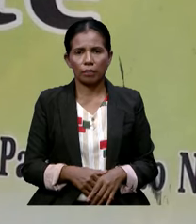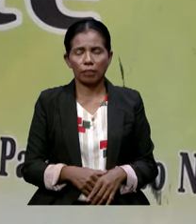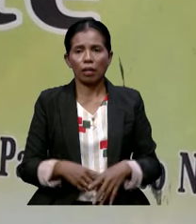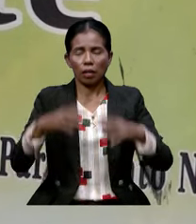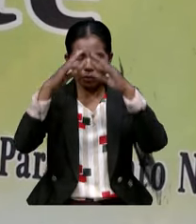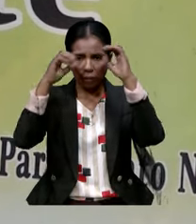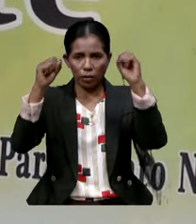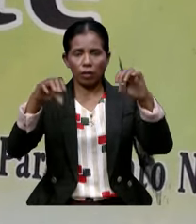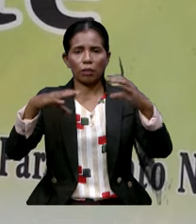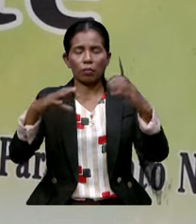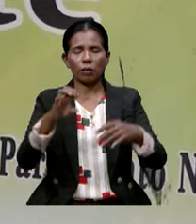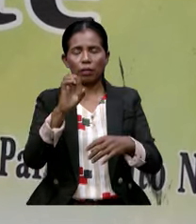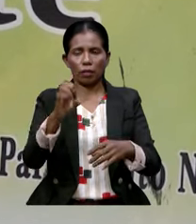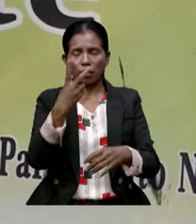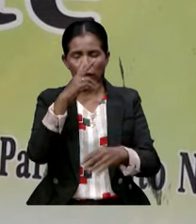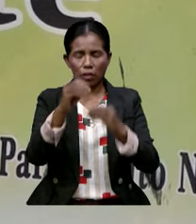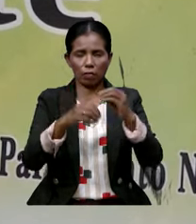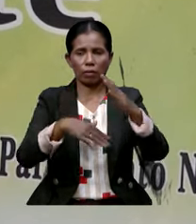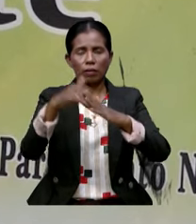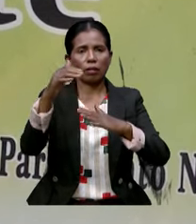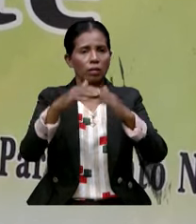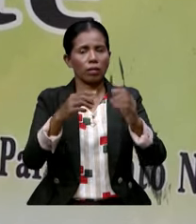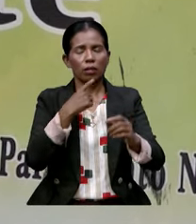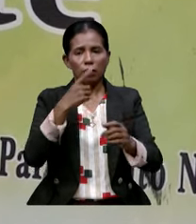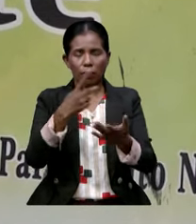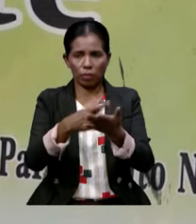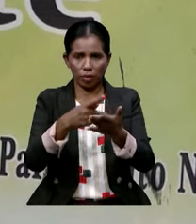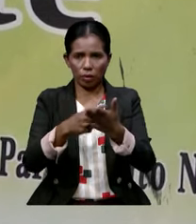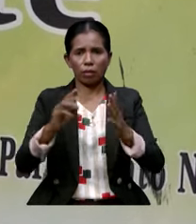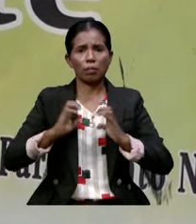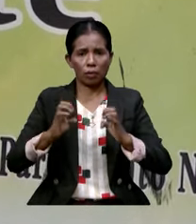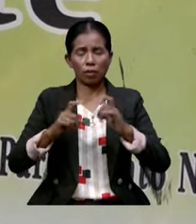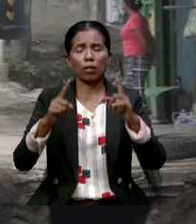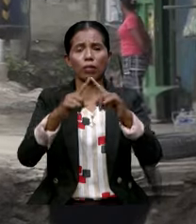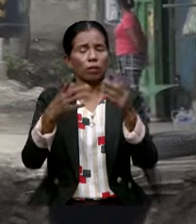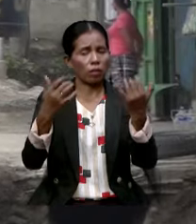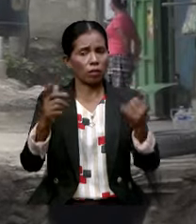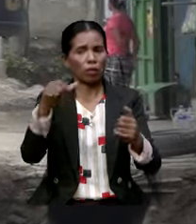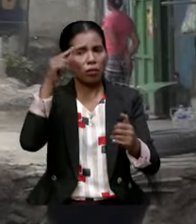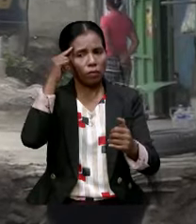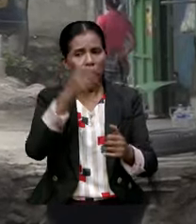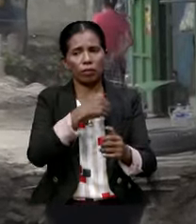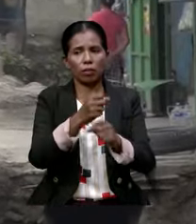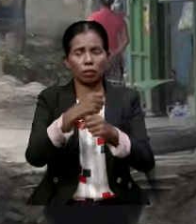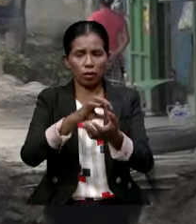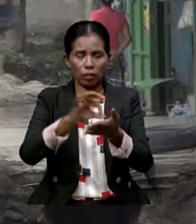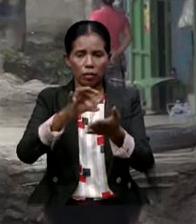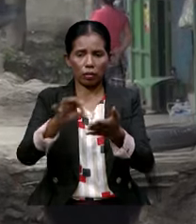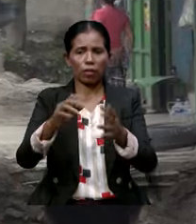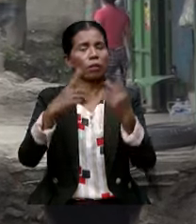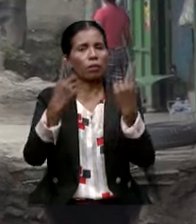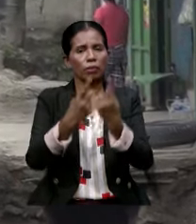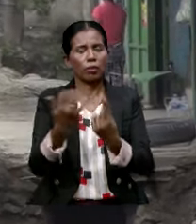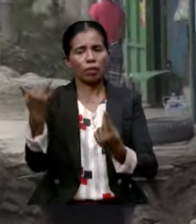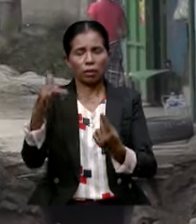Presidente da Comissão NB trata assunto infraestrutura, lamenta o projeto de emergência NB to agora, governo se deu o contrato com a empresa Cira.